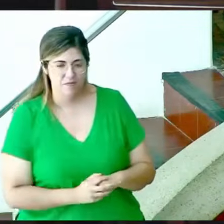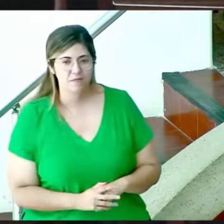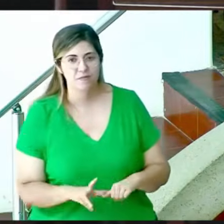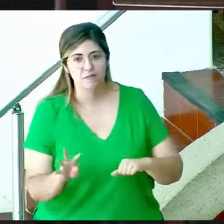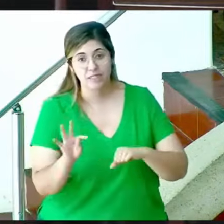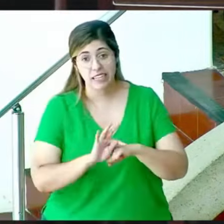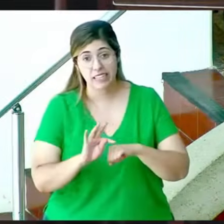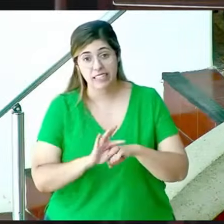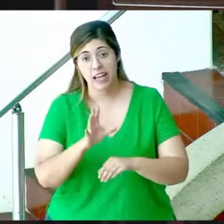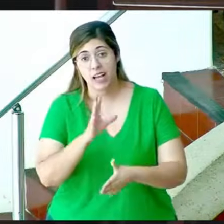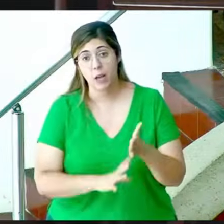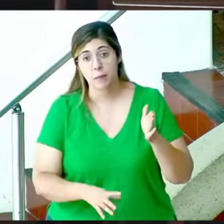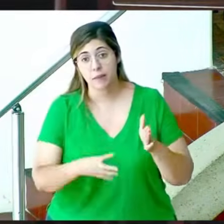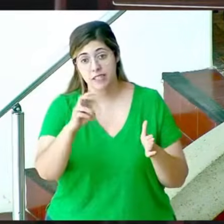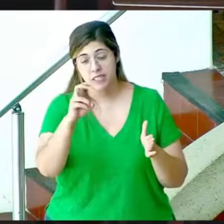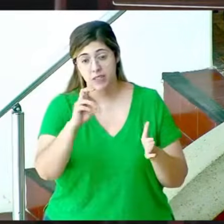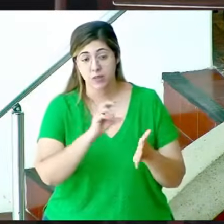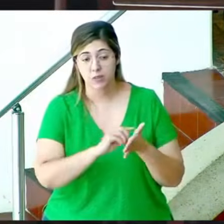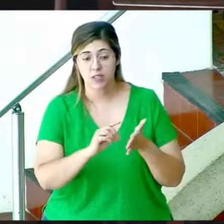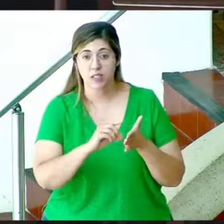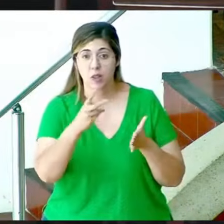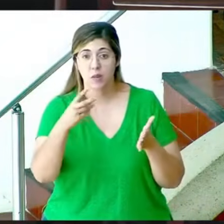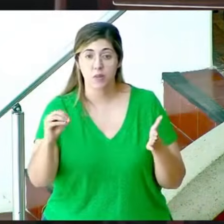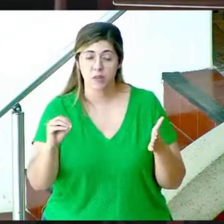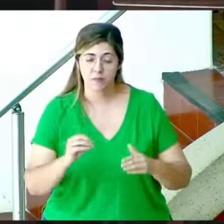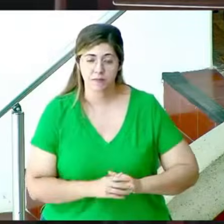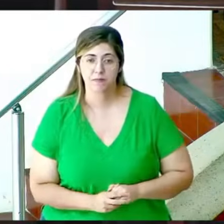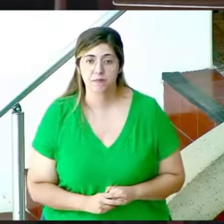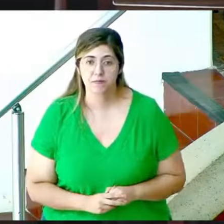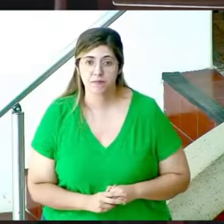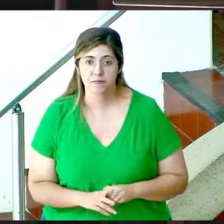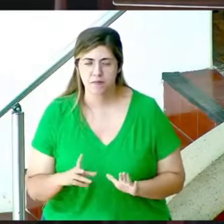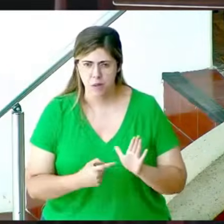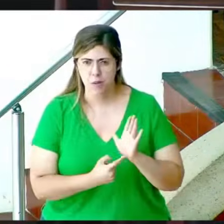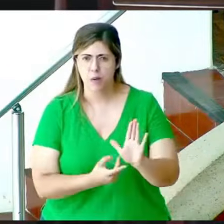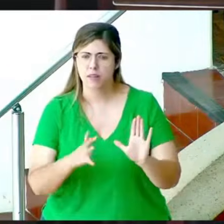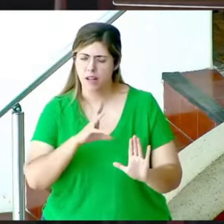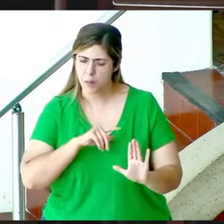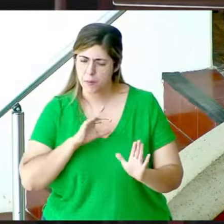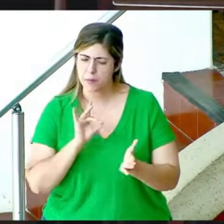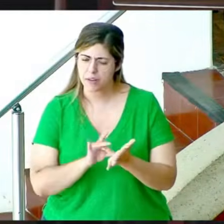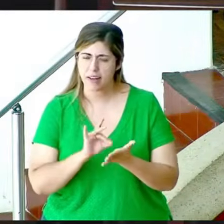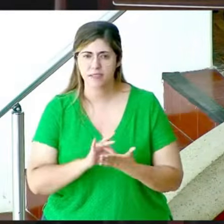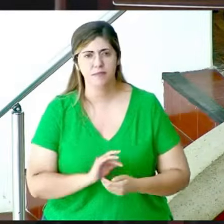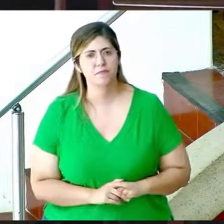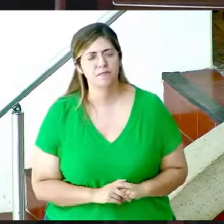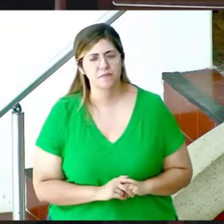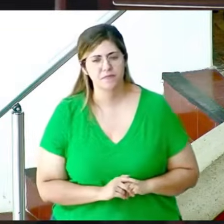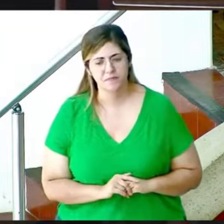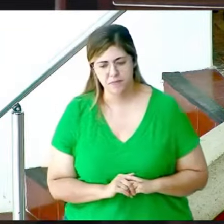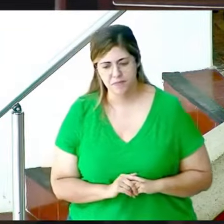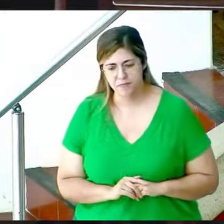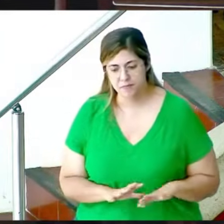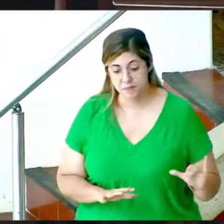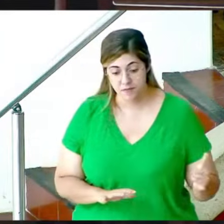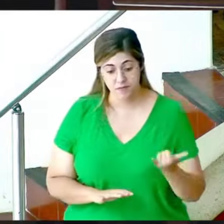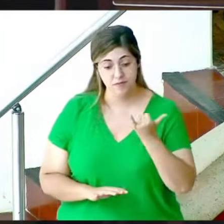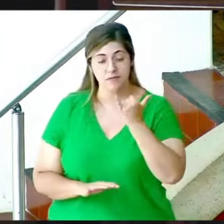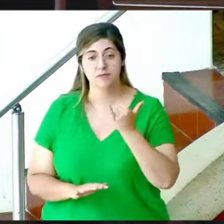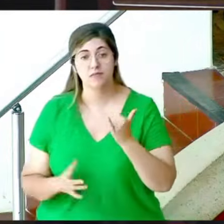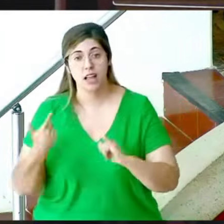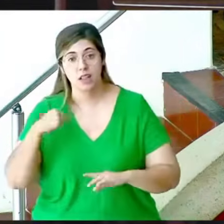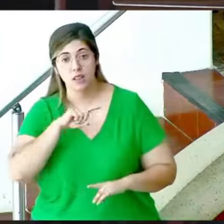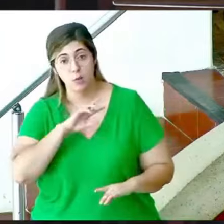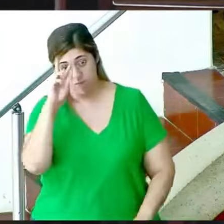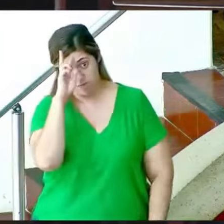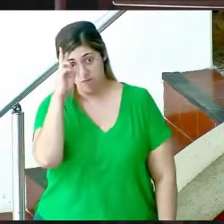Tiago, capítulo 5, versículo 20, você vai ver um amor de verdade. Tiago diz que a